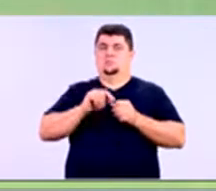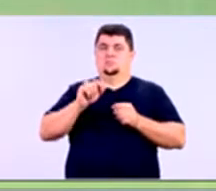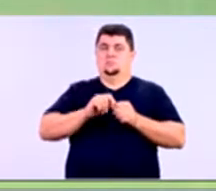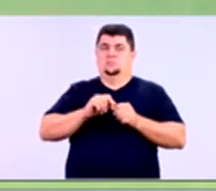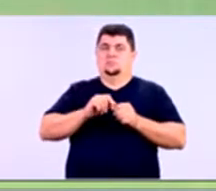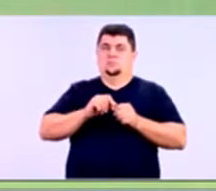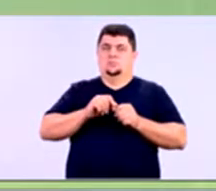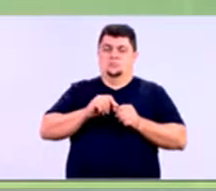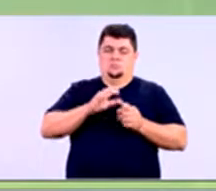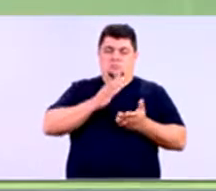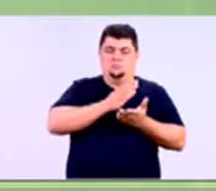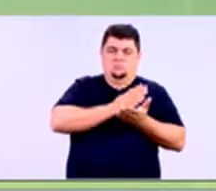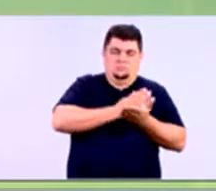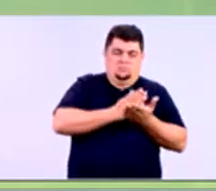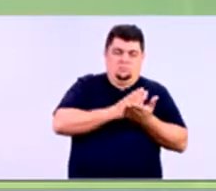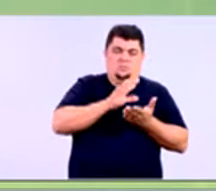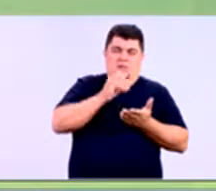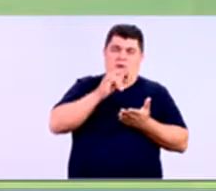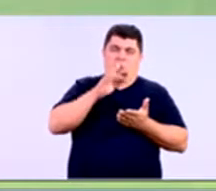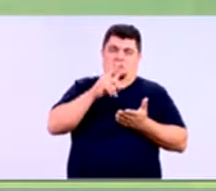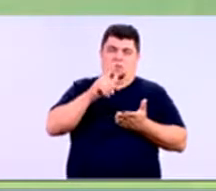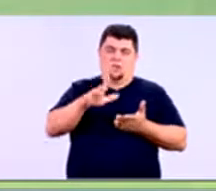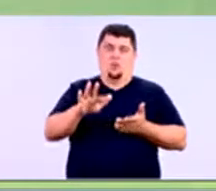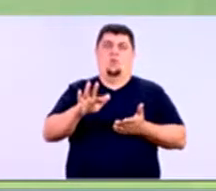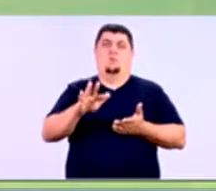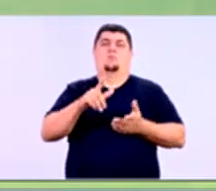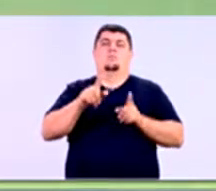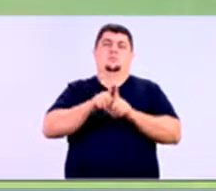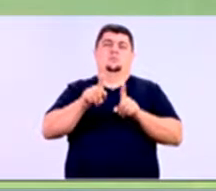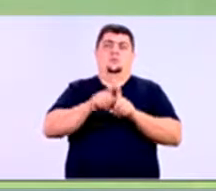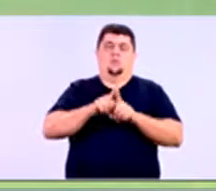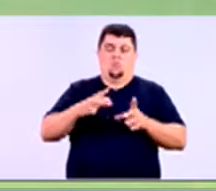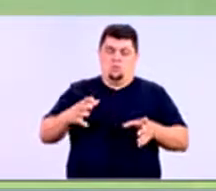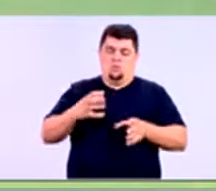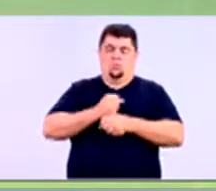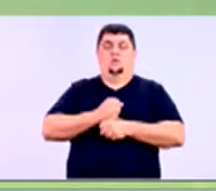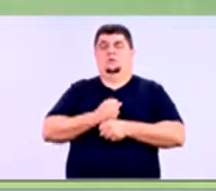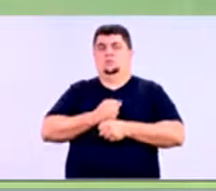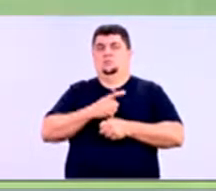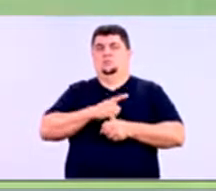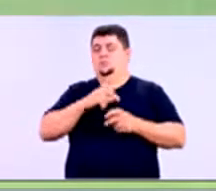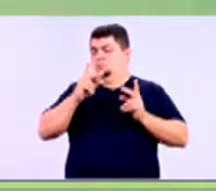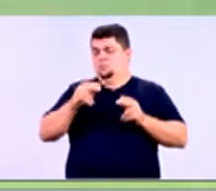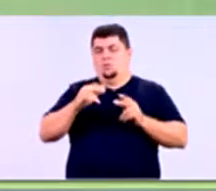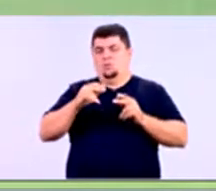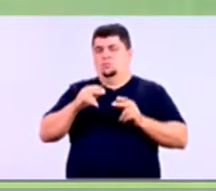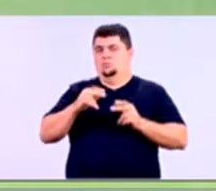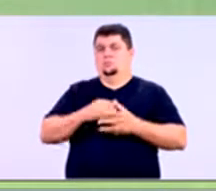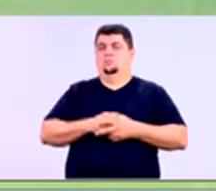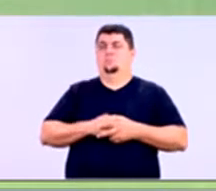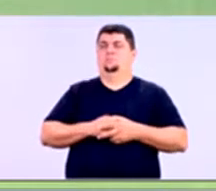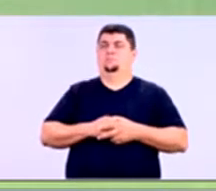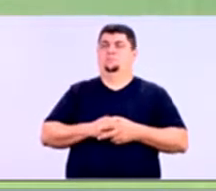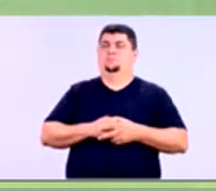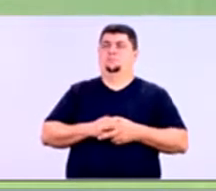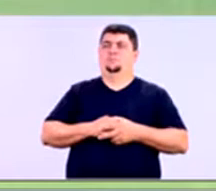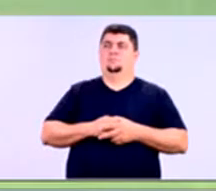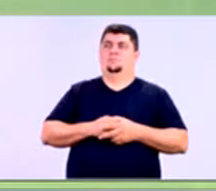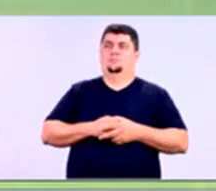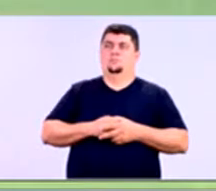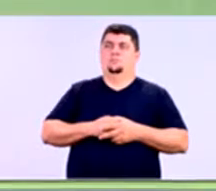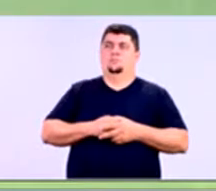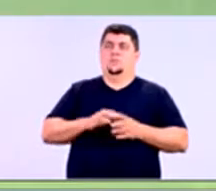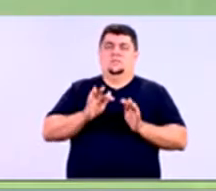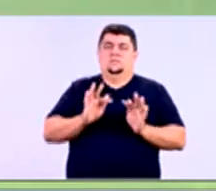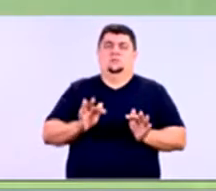na capitalização simples, como na capitalização composta. E segue a mesma lógica. Dentro da